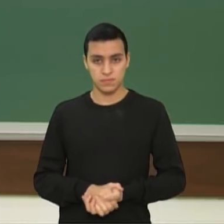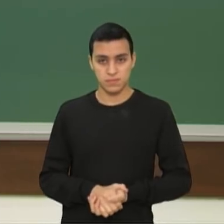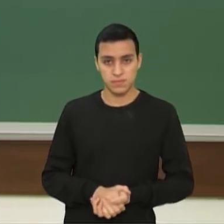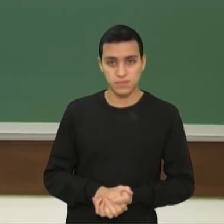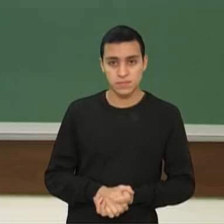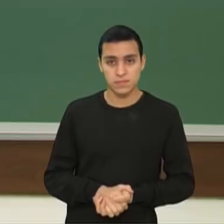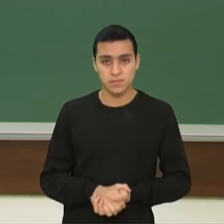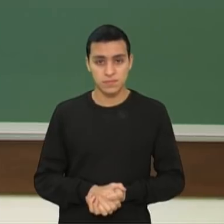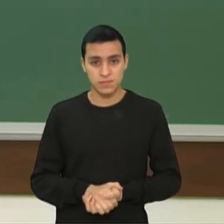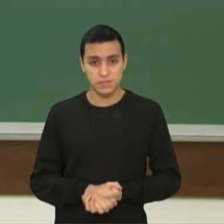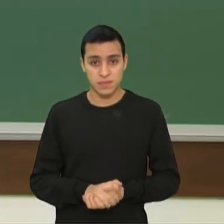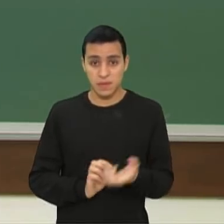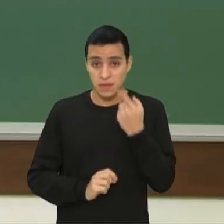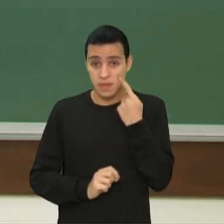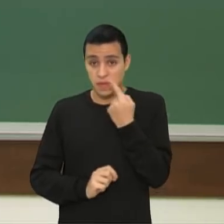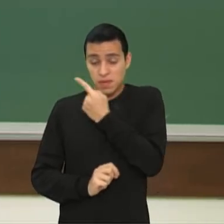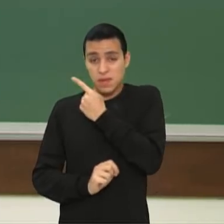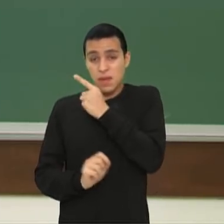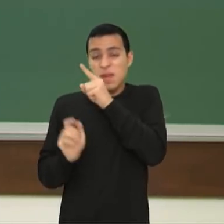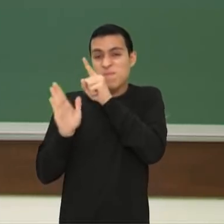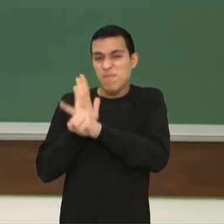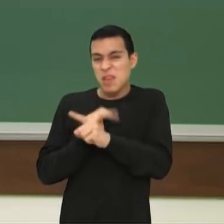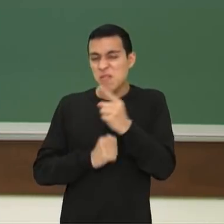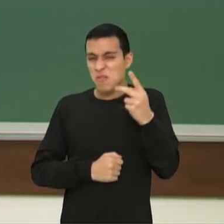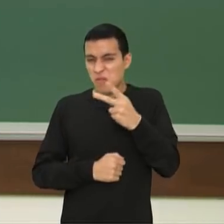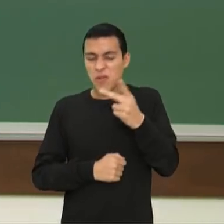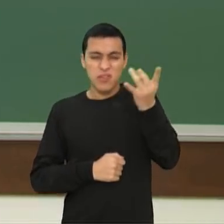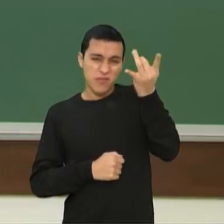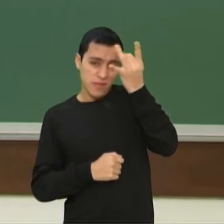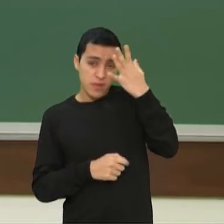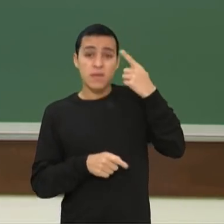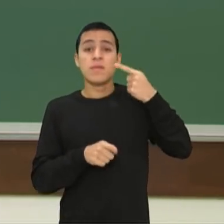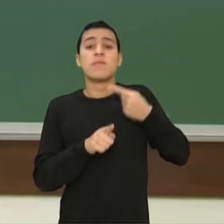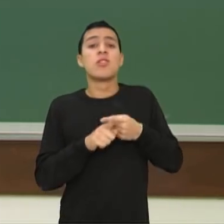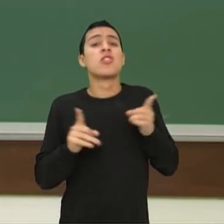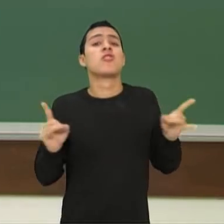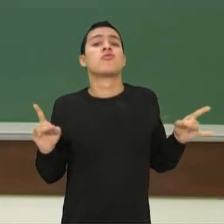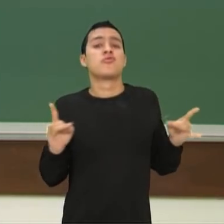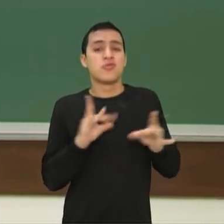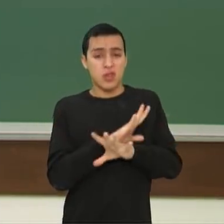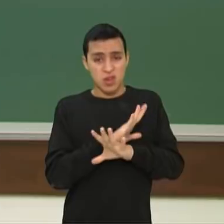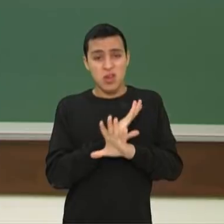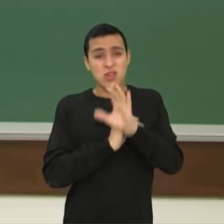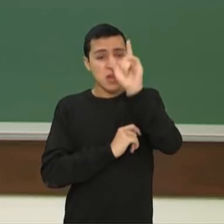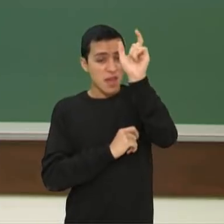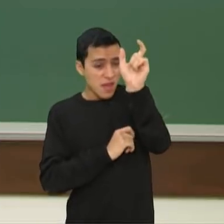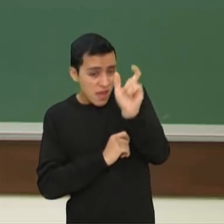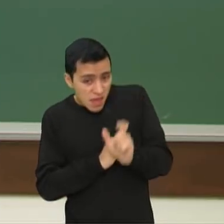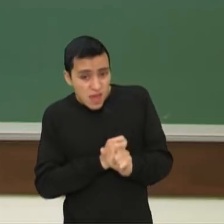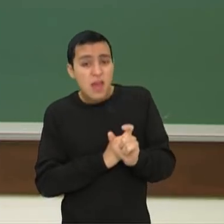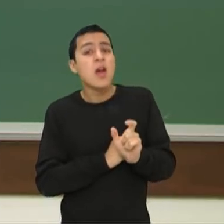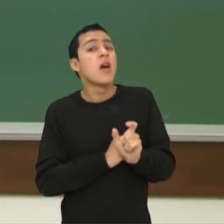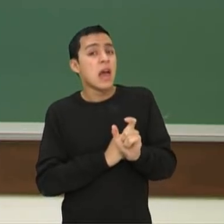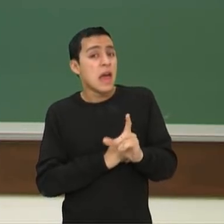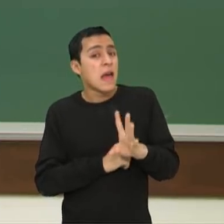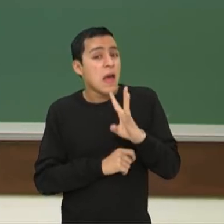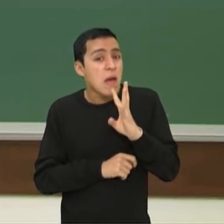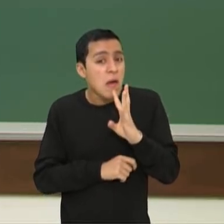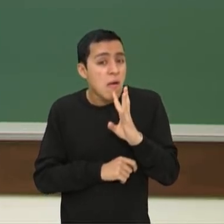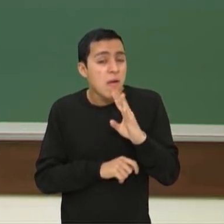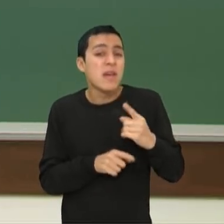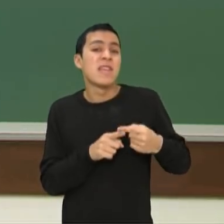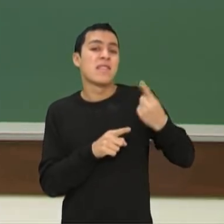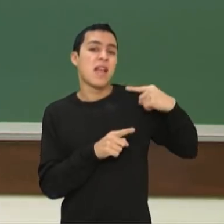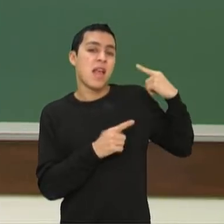Vocês viram que esse quiz número 2, ele era bem fácil, porque já tinha termos de instrumentos que nós já conversamos em